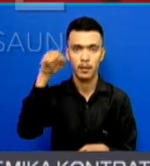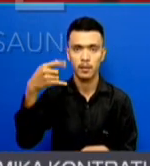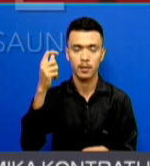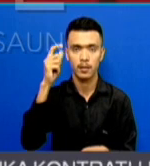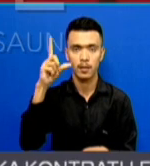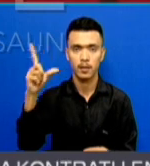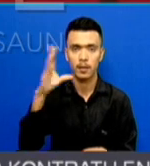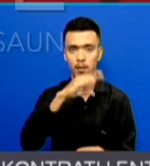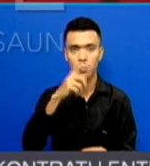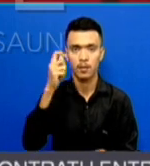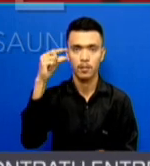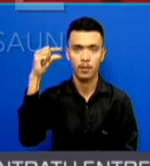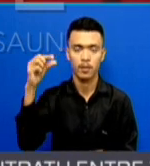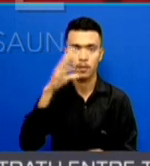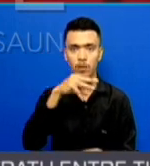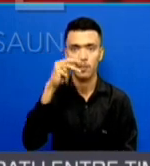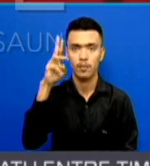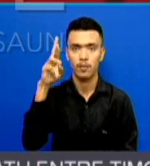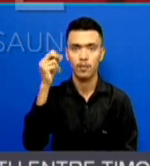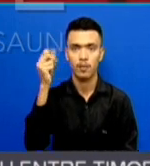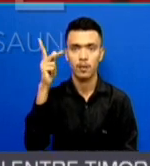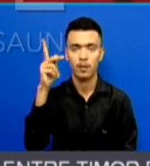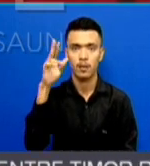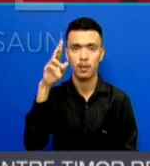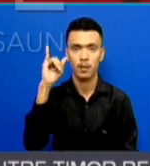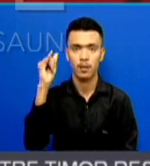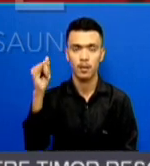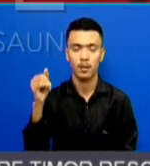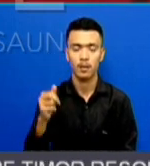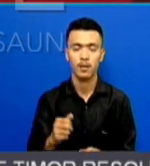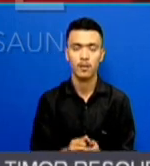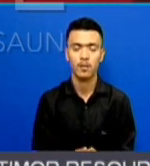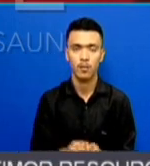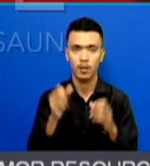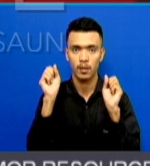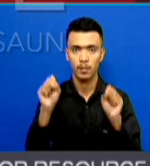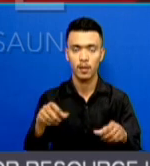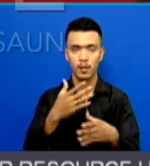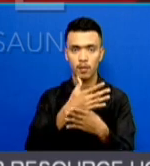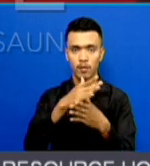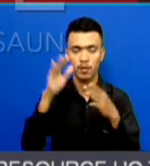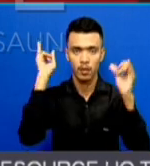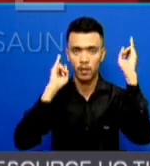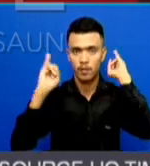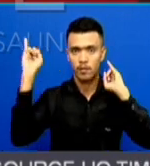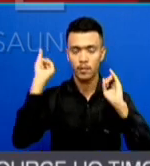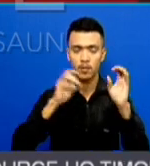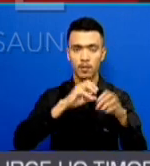IZTL, depois Timor GEP ou Mura Krai, onde IETI, onde bele faz informação com